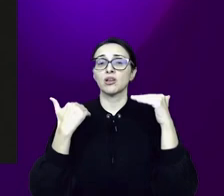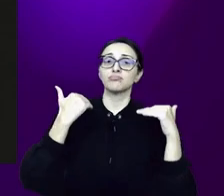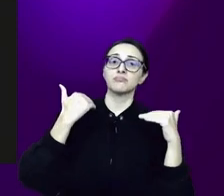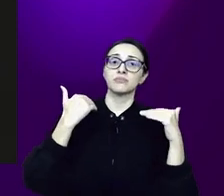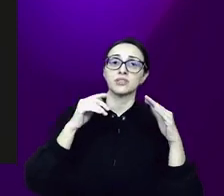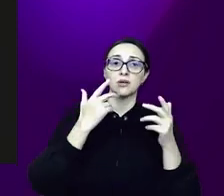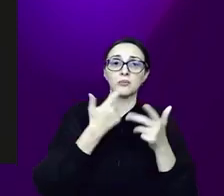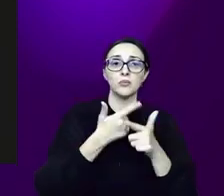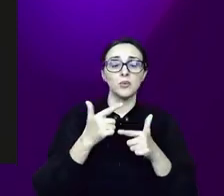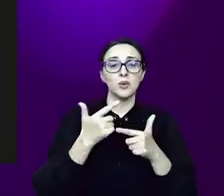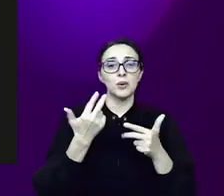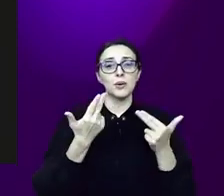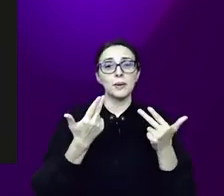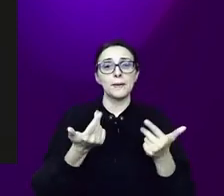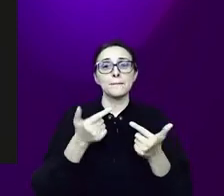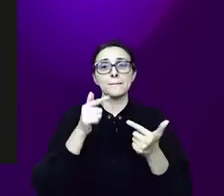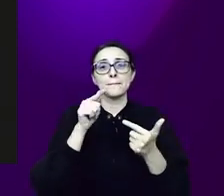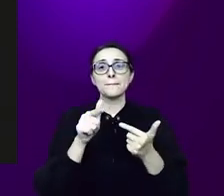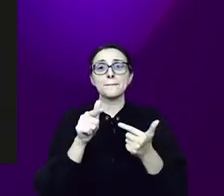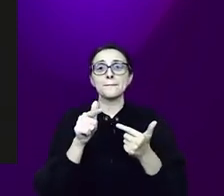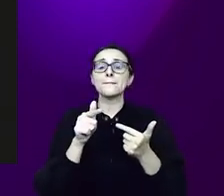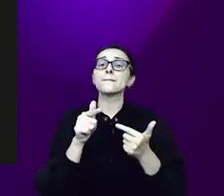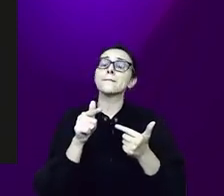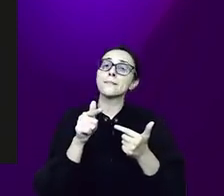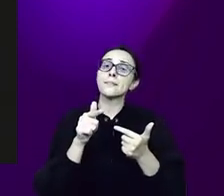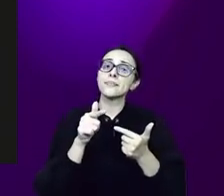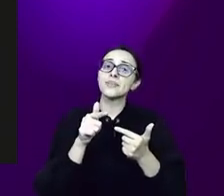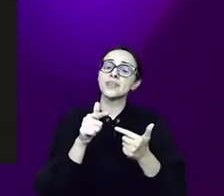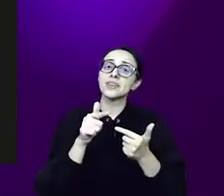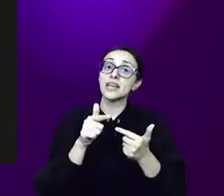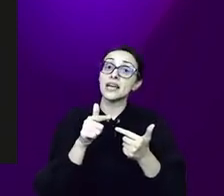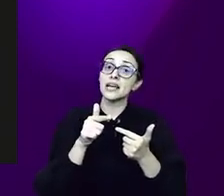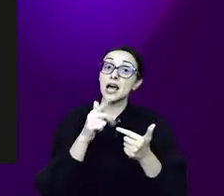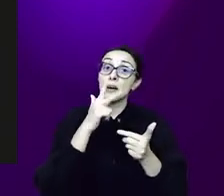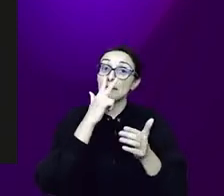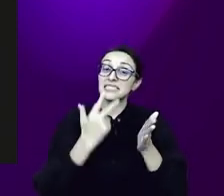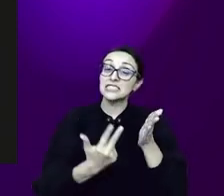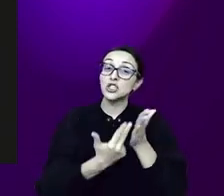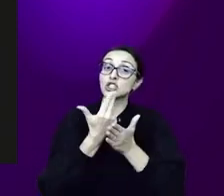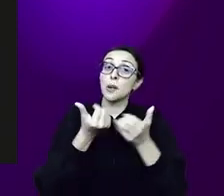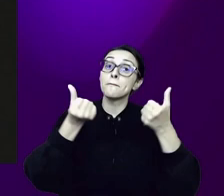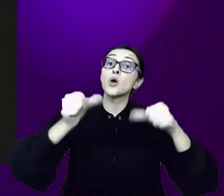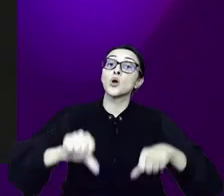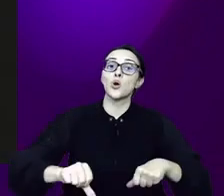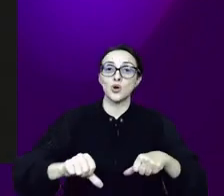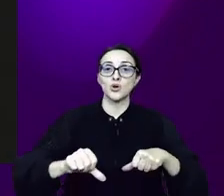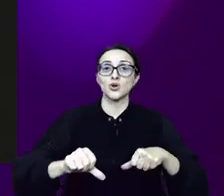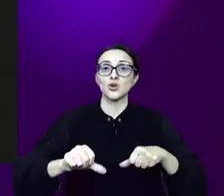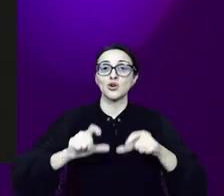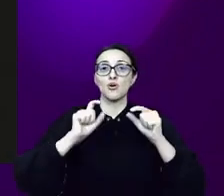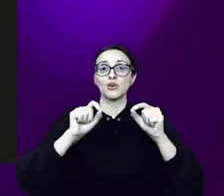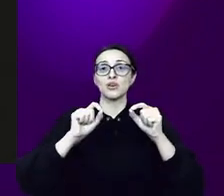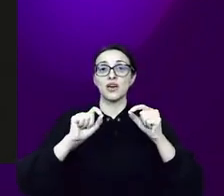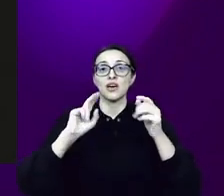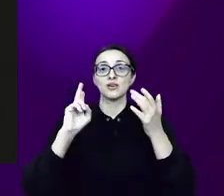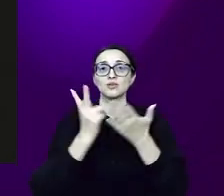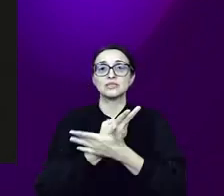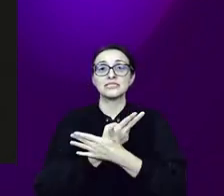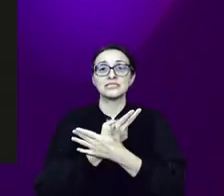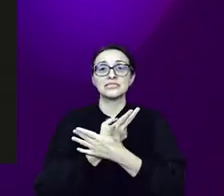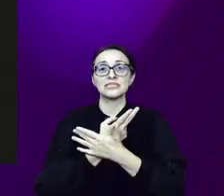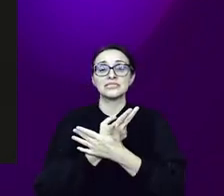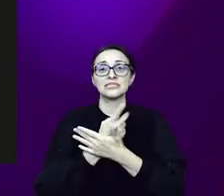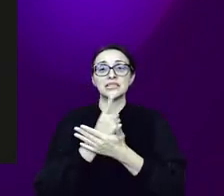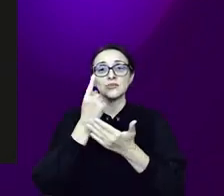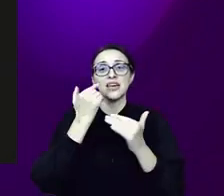então, nesse raciocínio do Bruno, que talvez a cirurgia tenha piorado uma situação que era um ponto